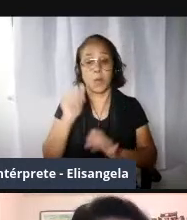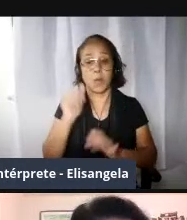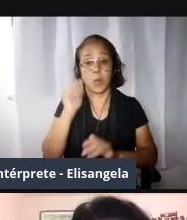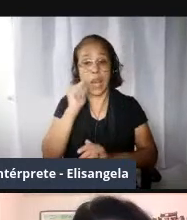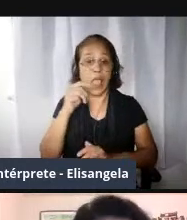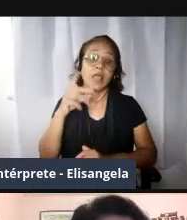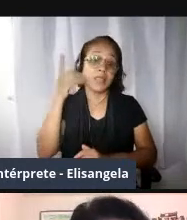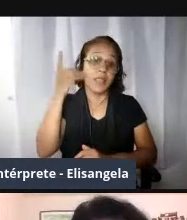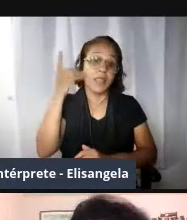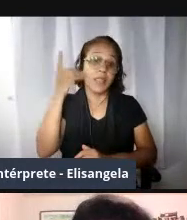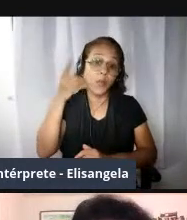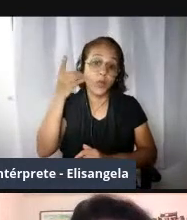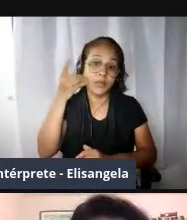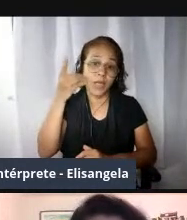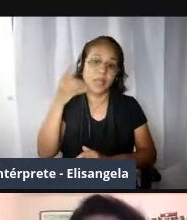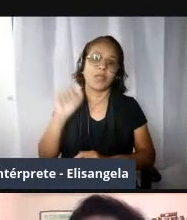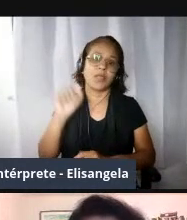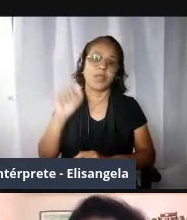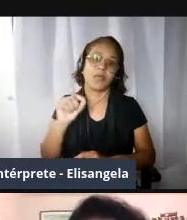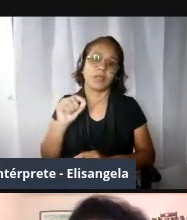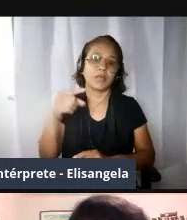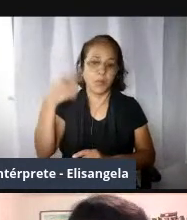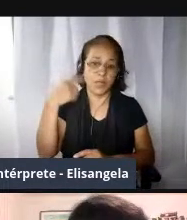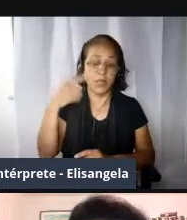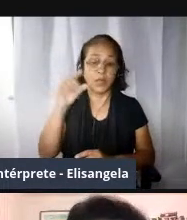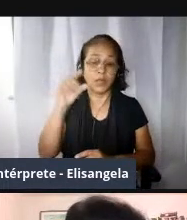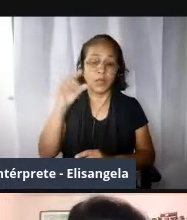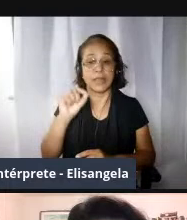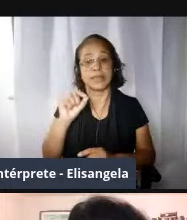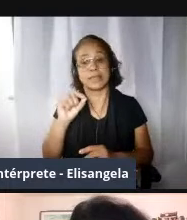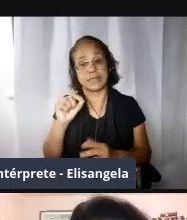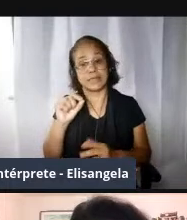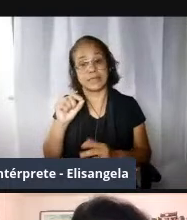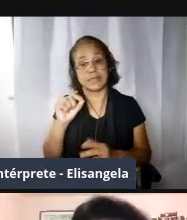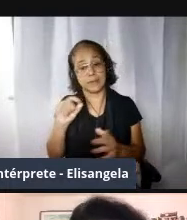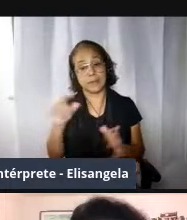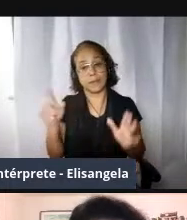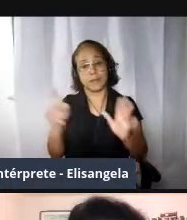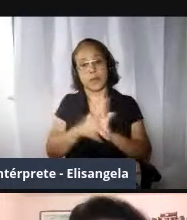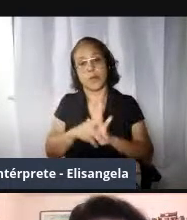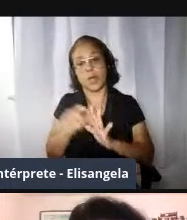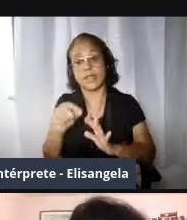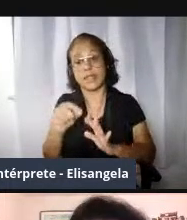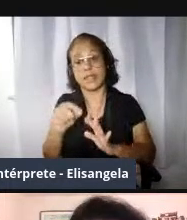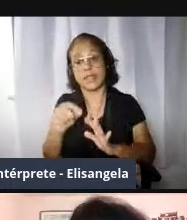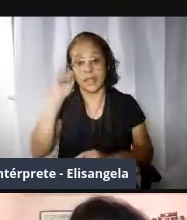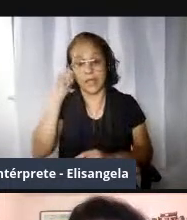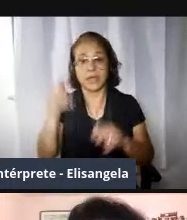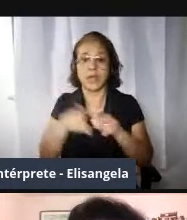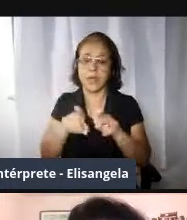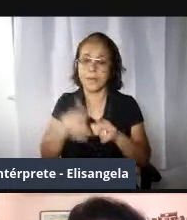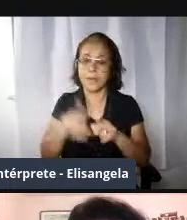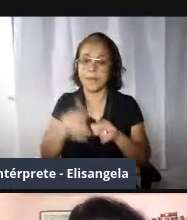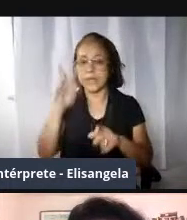professora durante décadas, então também são pessoas que precisam, merecem estudos. A Almerinda da Silva Gama, que é